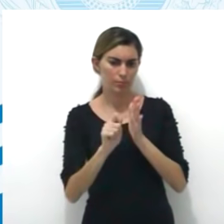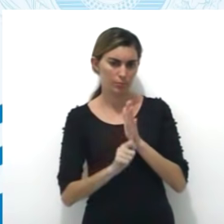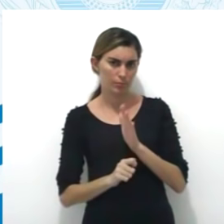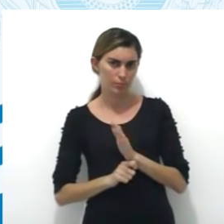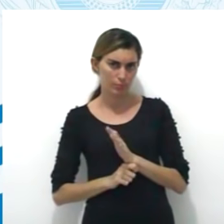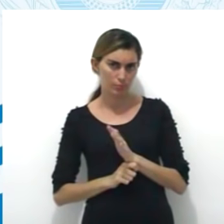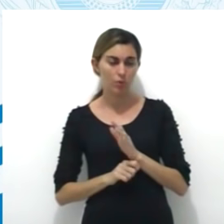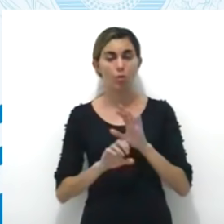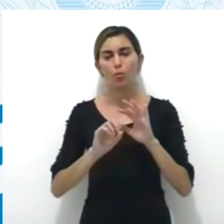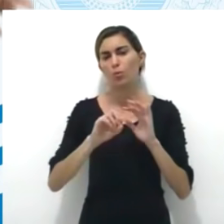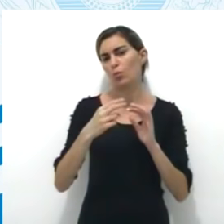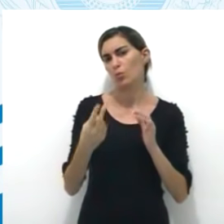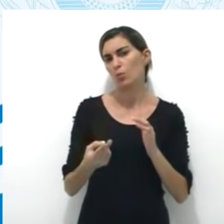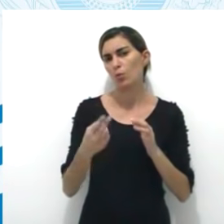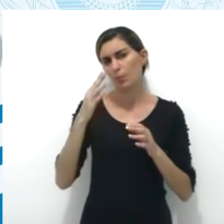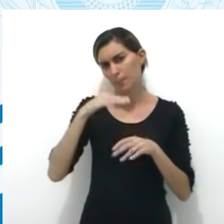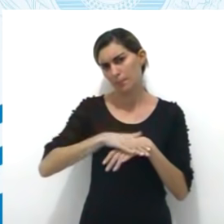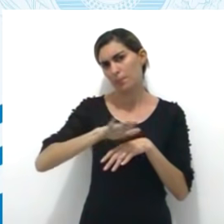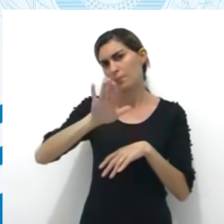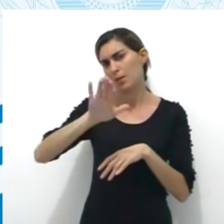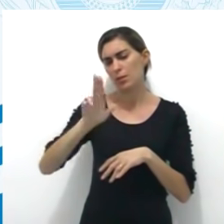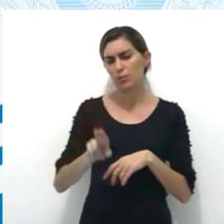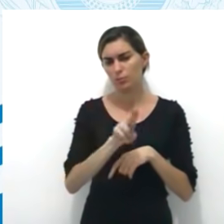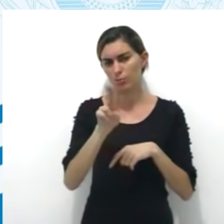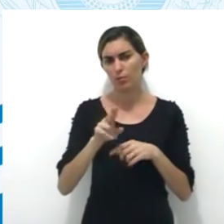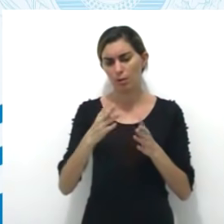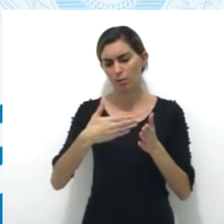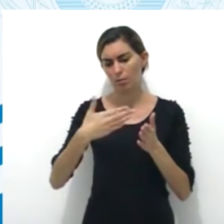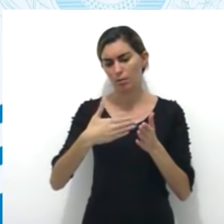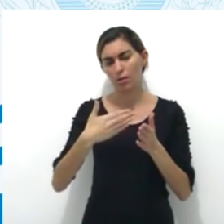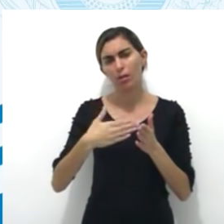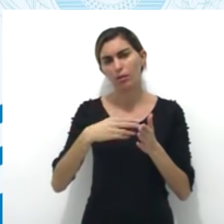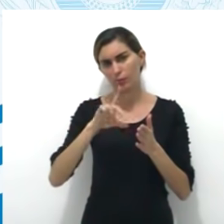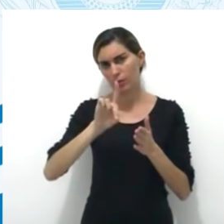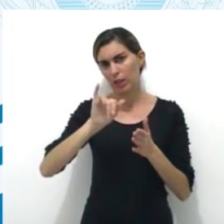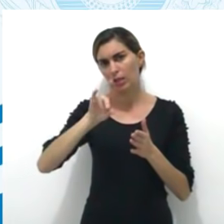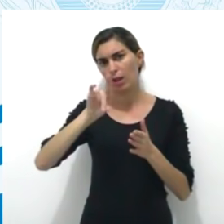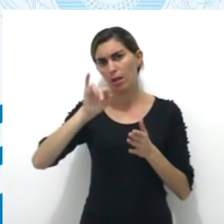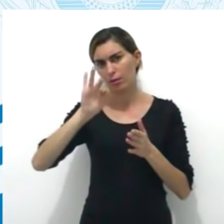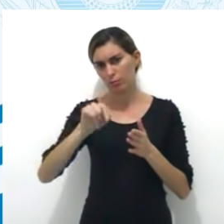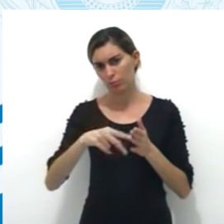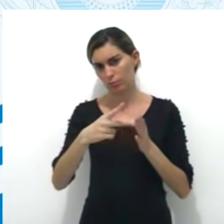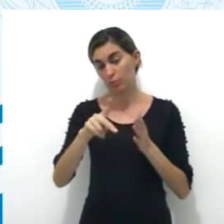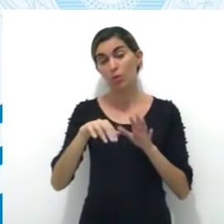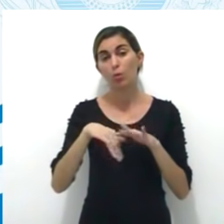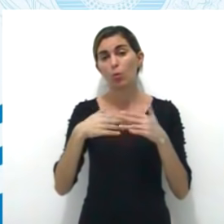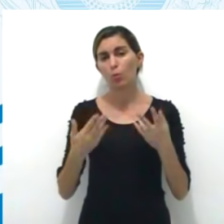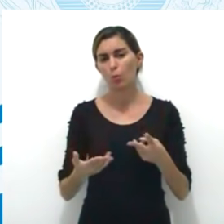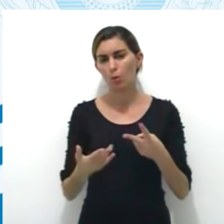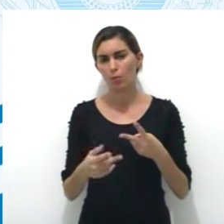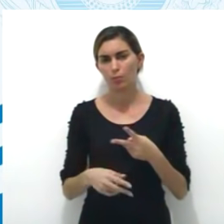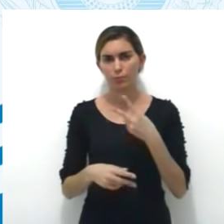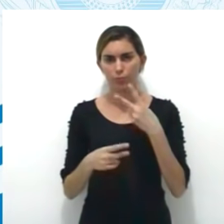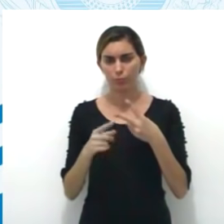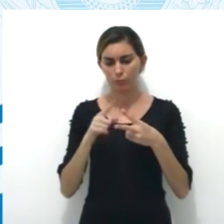autores, ou seja, as mais utilizadas no livro didático de vocês. Quais